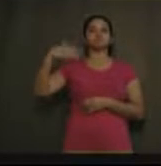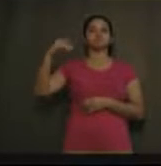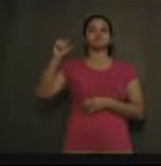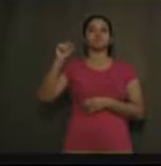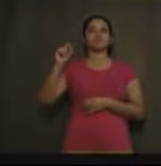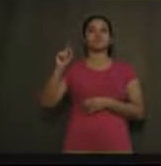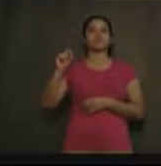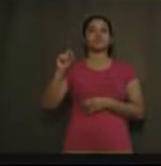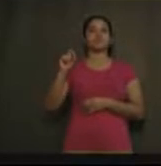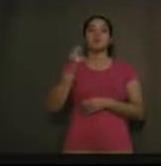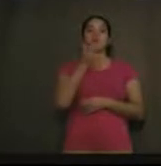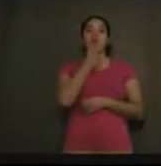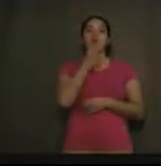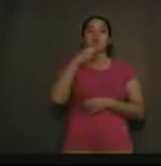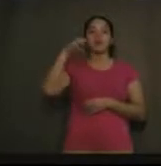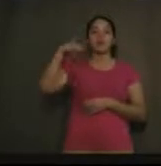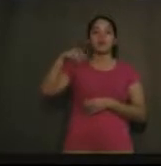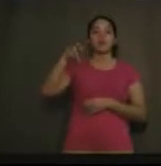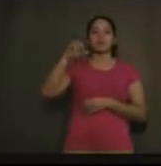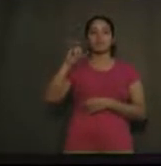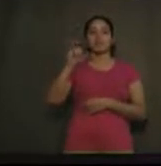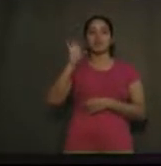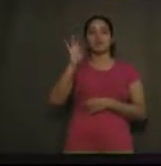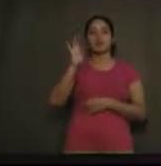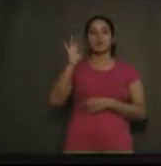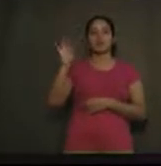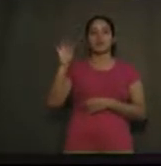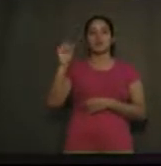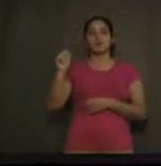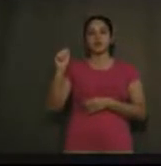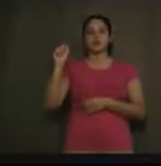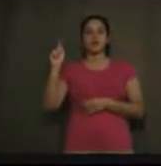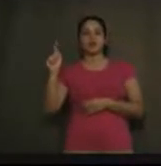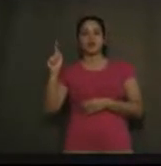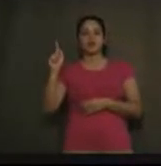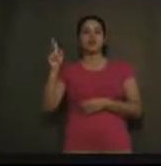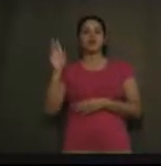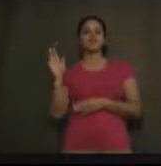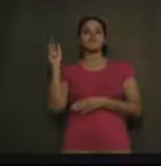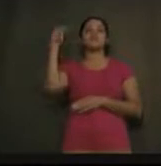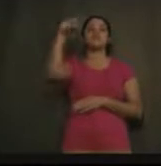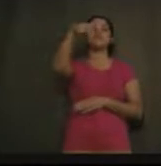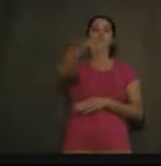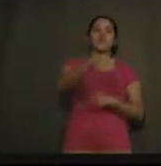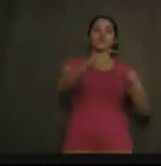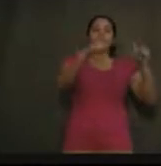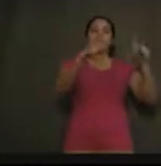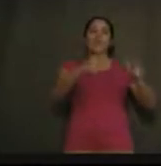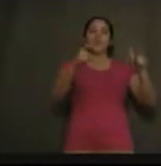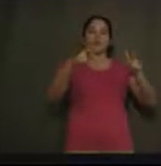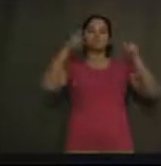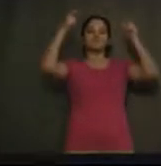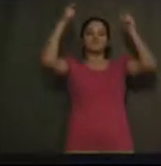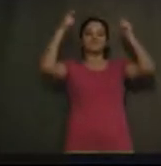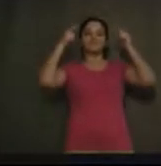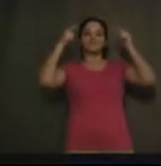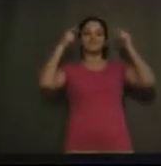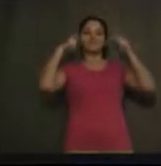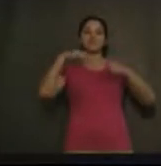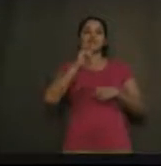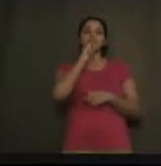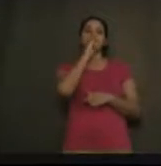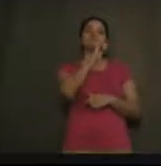Mittag-Leffler foi ao palácio levar ao rei a boa nova de que o prêmio tinha sido resolvido, estava